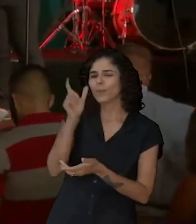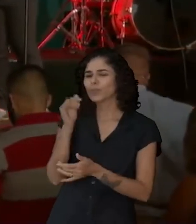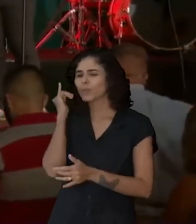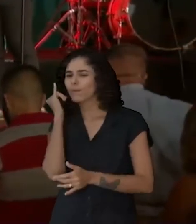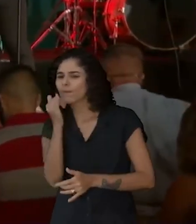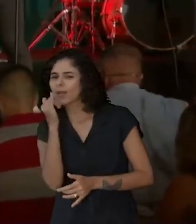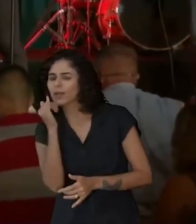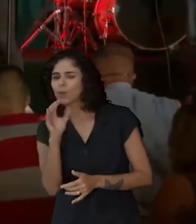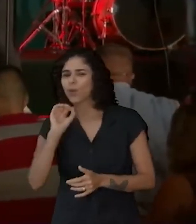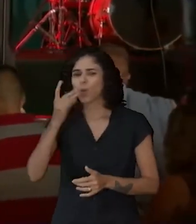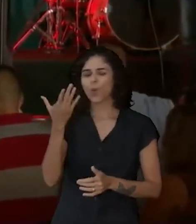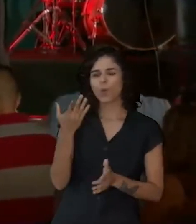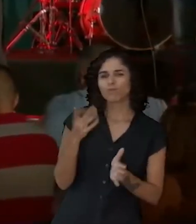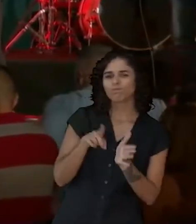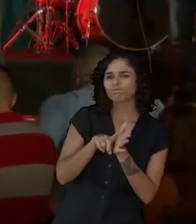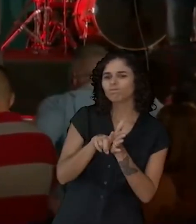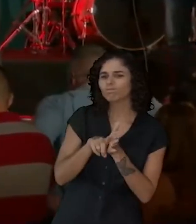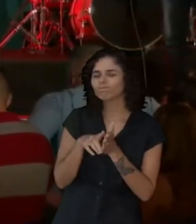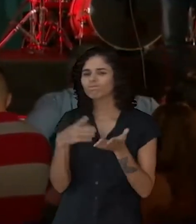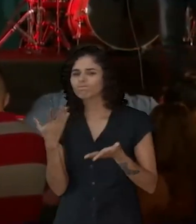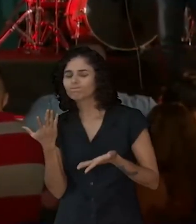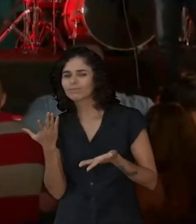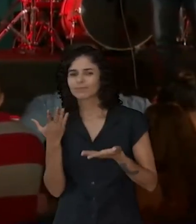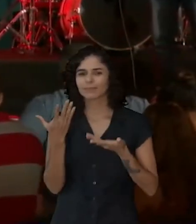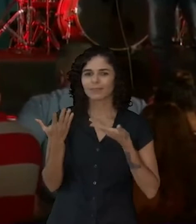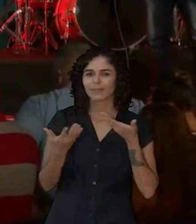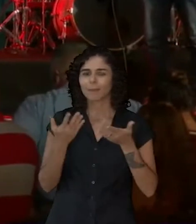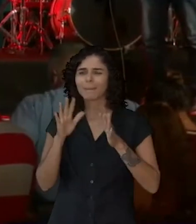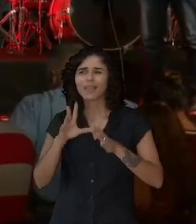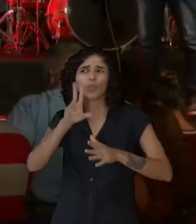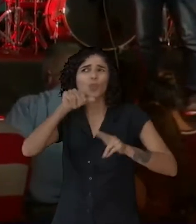mas nada aconteceu. Esse dom nunca foi ativado.